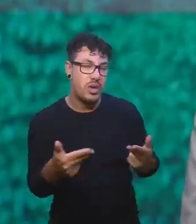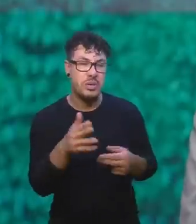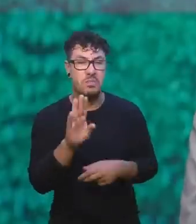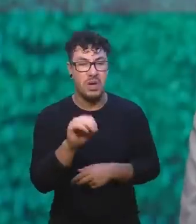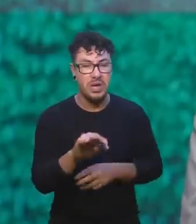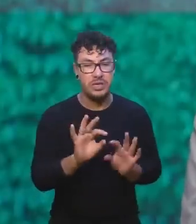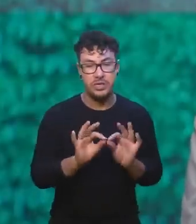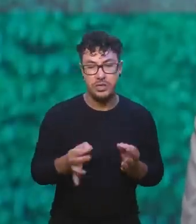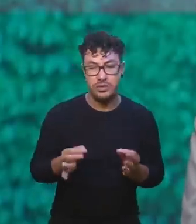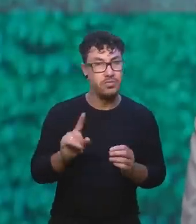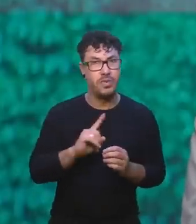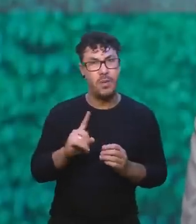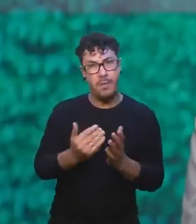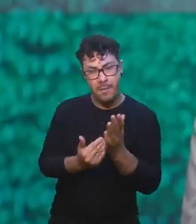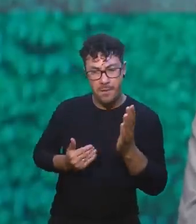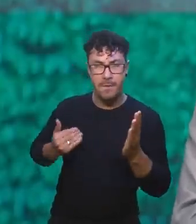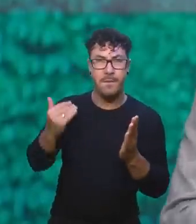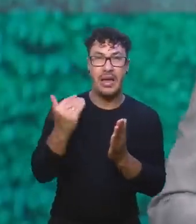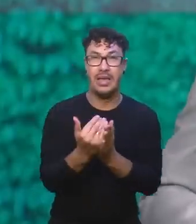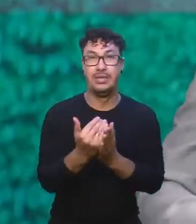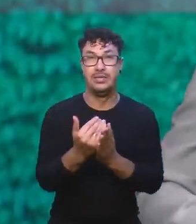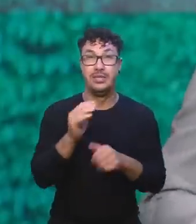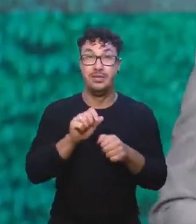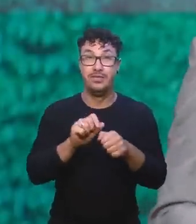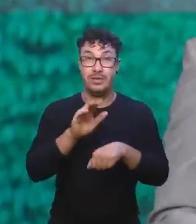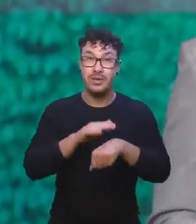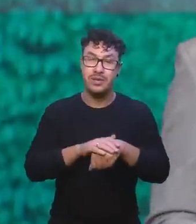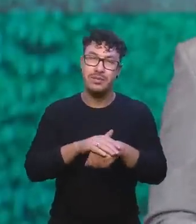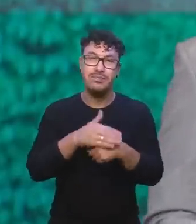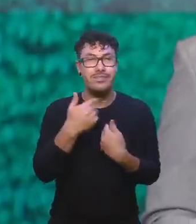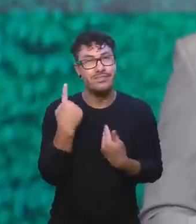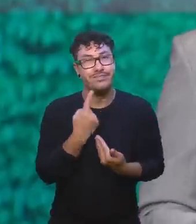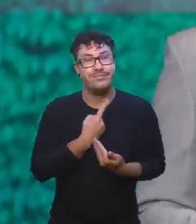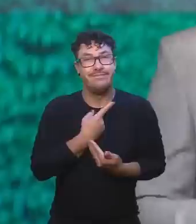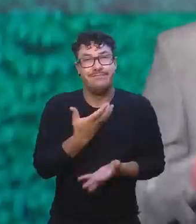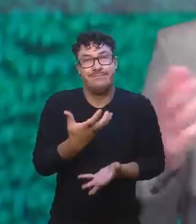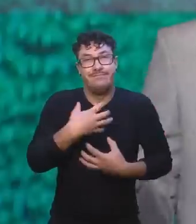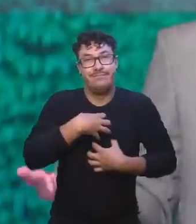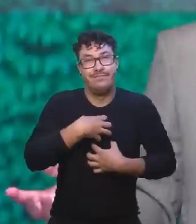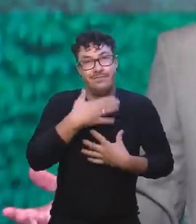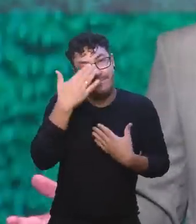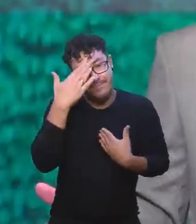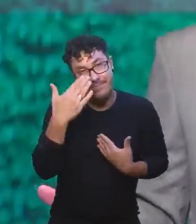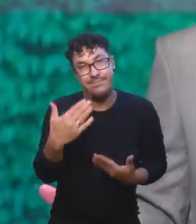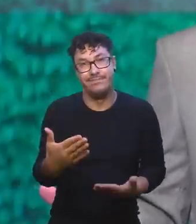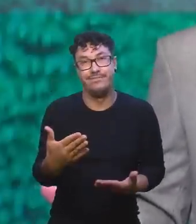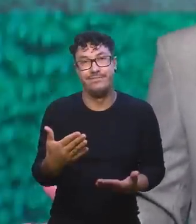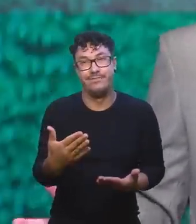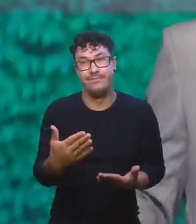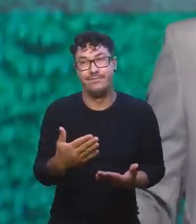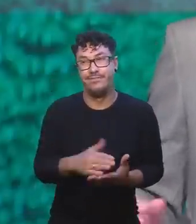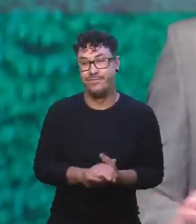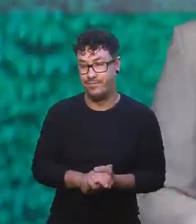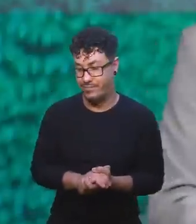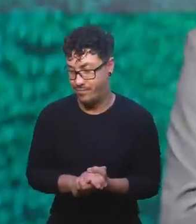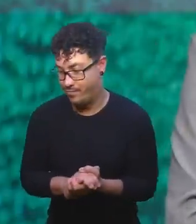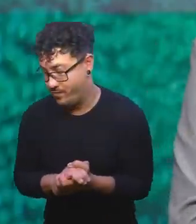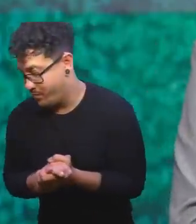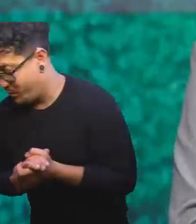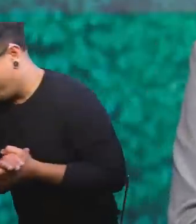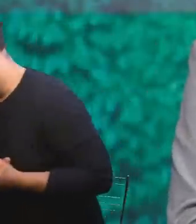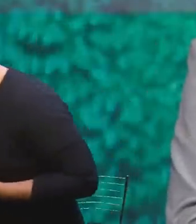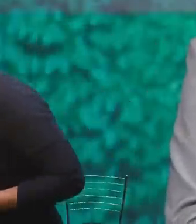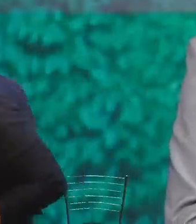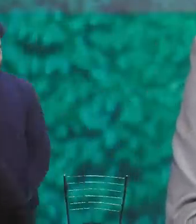variadas expressões. É tão gratificante. E diante desses desafios, nós poderíamos aqui